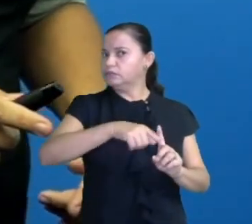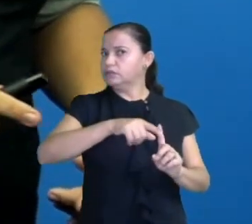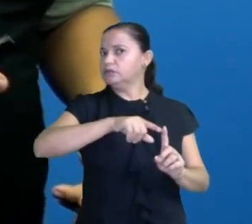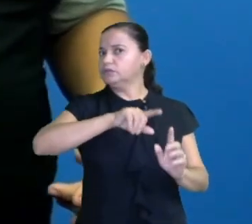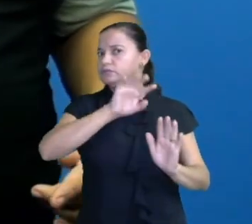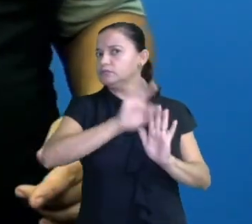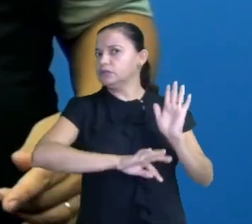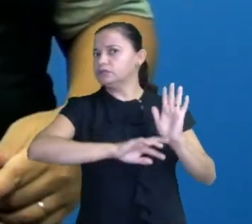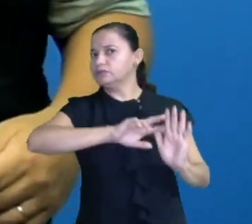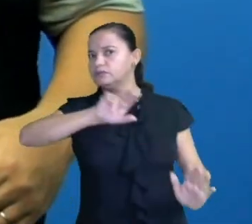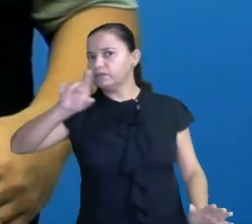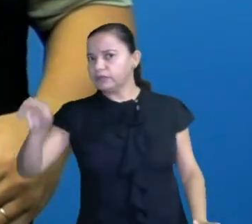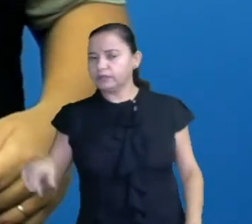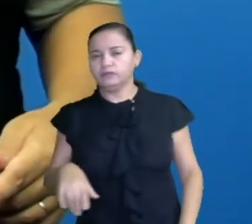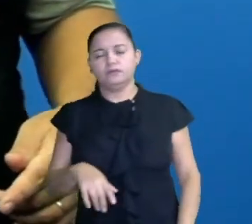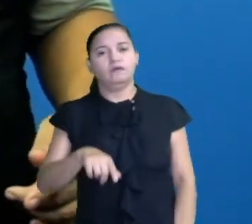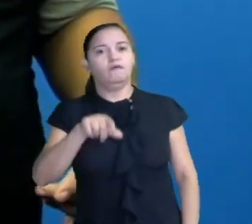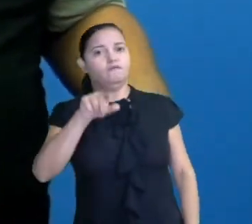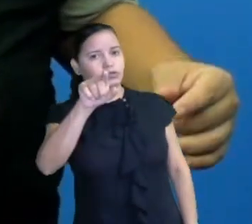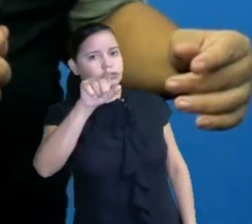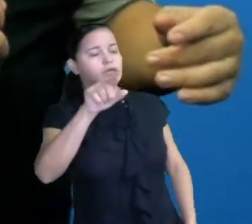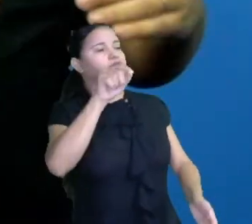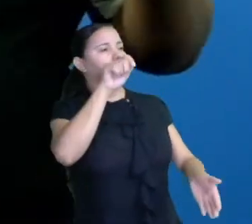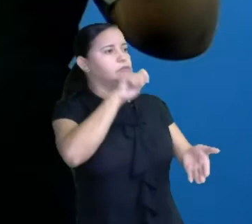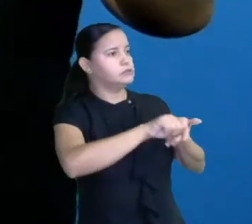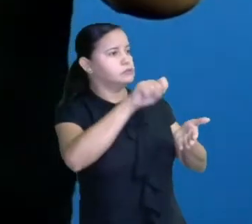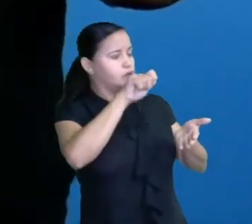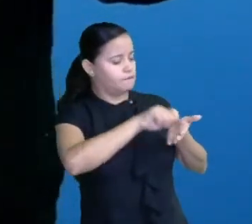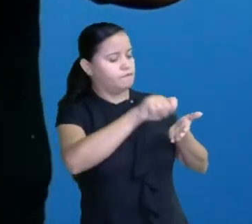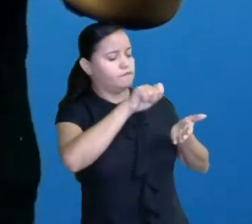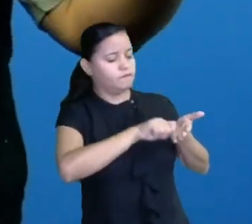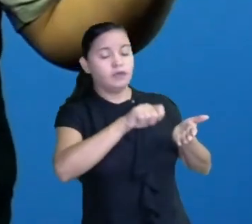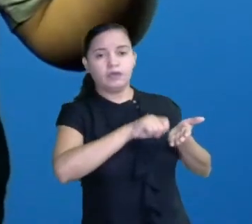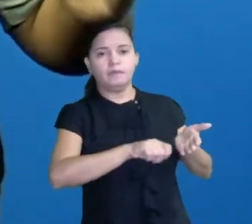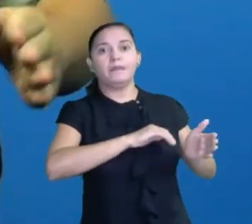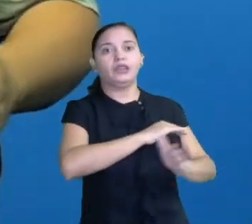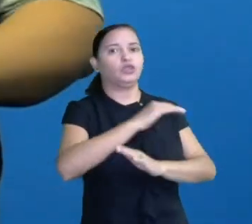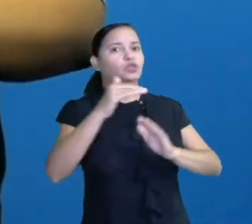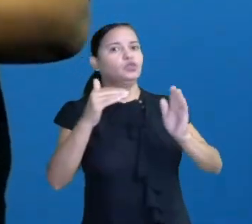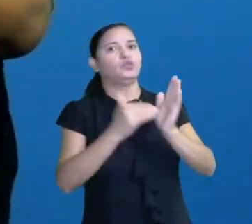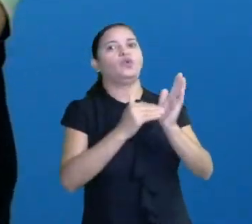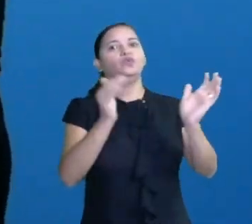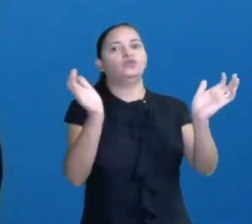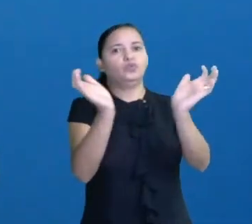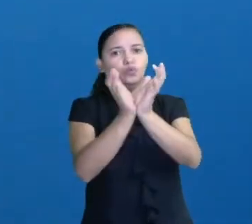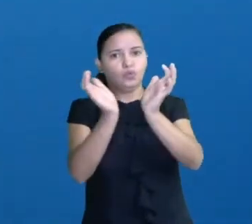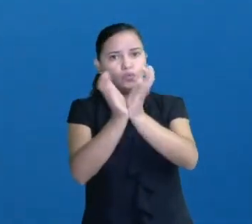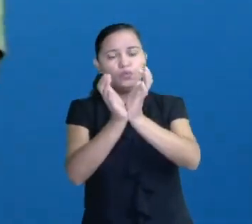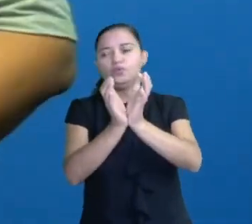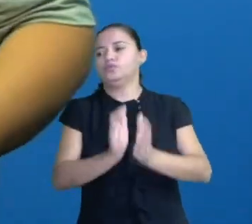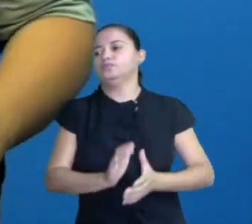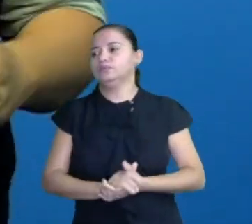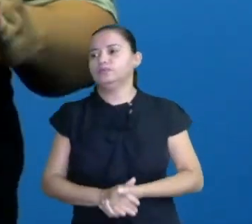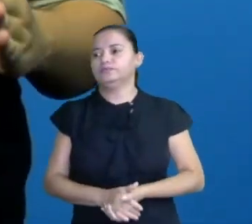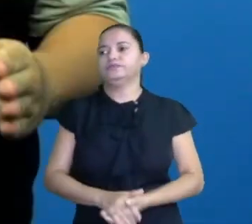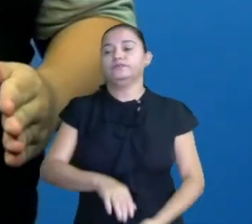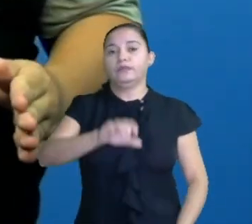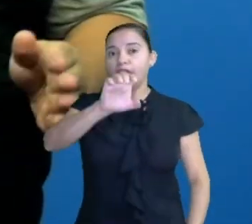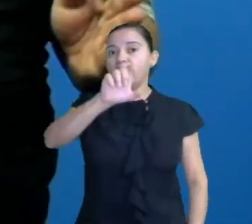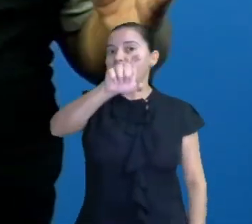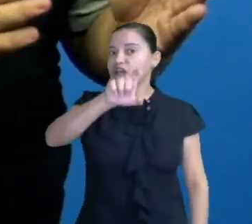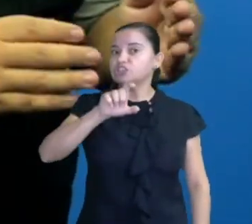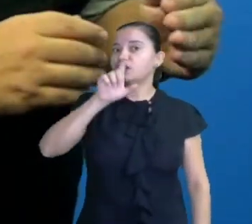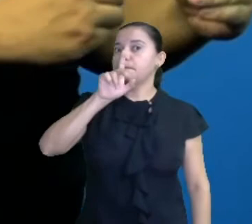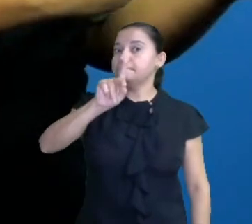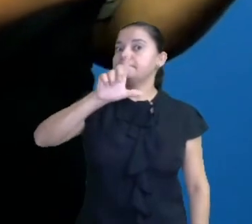escrever uma informação para todos os grupos, explícito. Quando eu